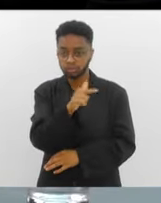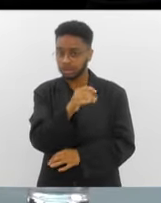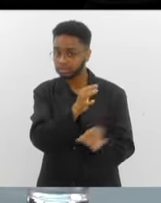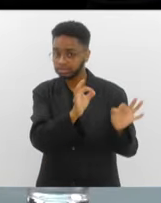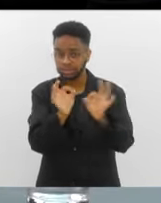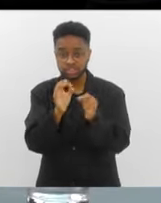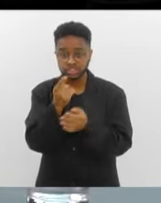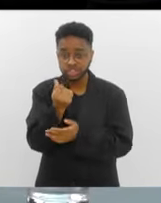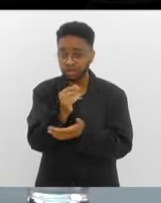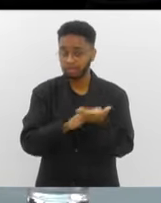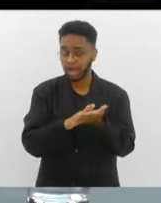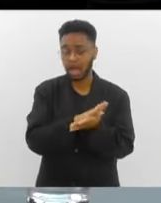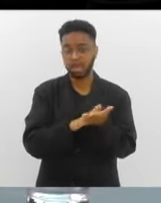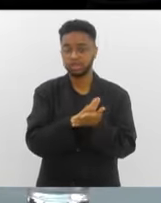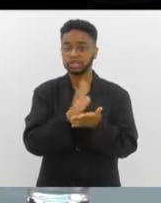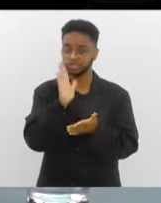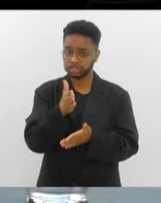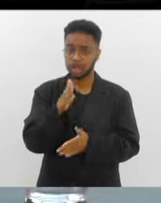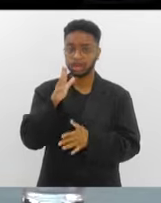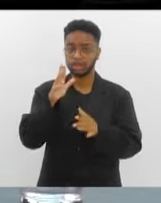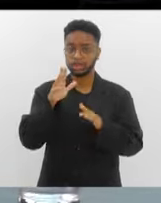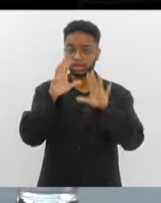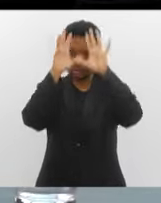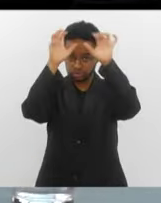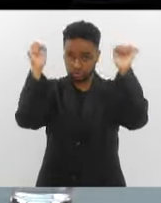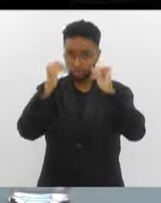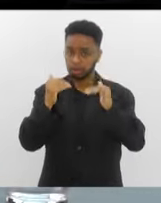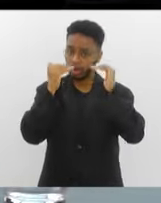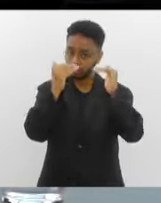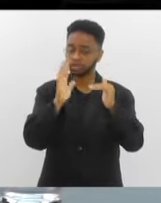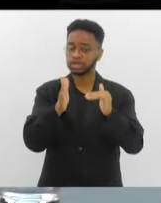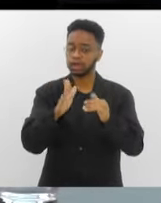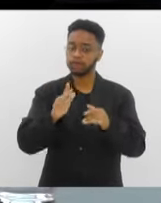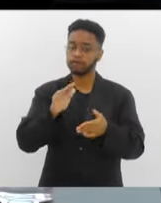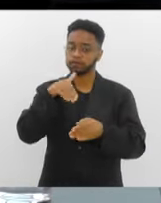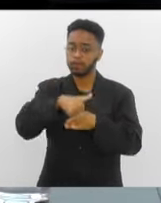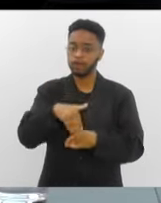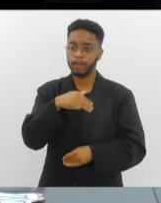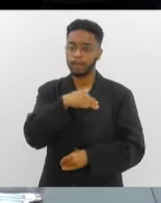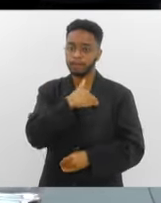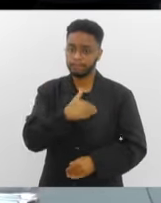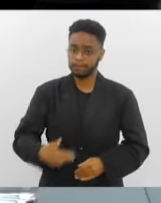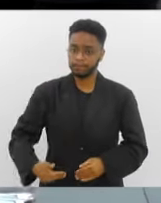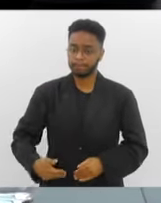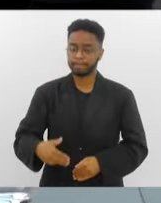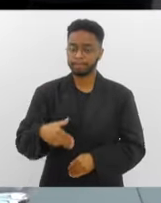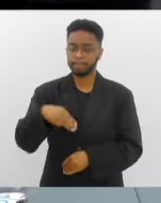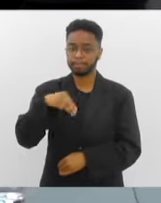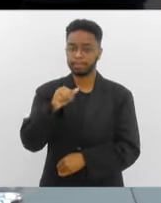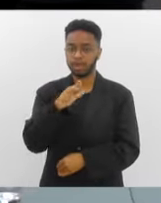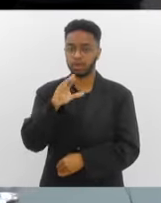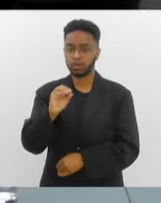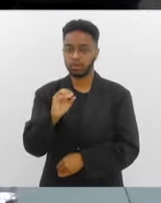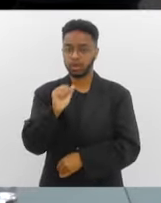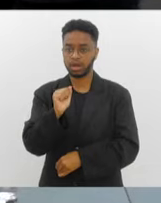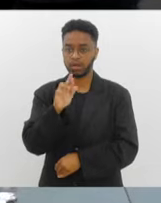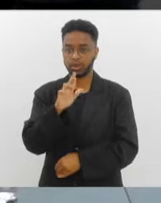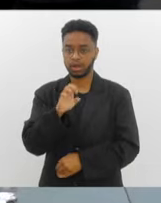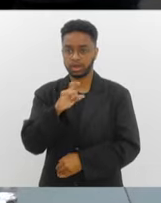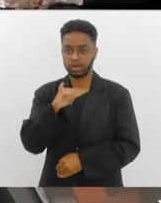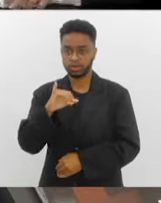ICMS. Isso caiu no Supremo Tribunal, se eu não me engano, voto do ministro Marco Aurélio. Deputado Luiz Paulo,